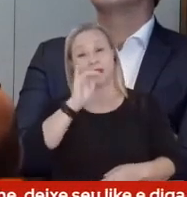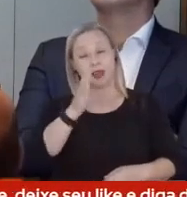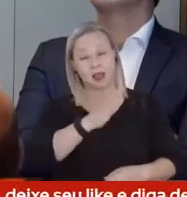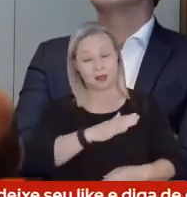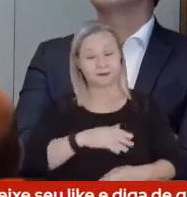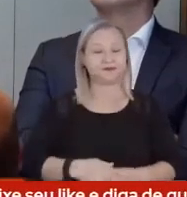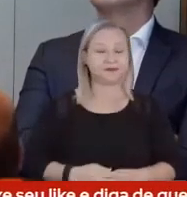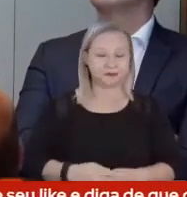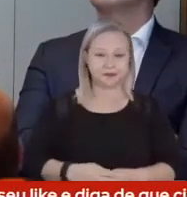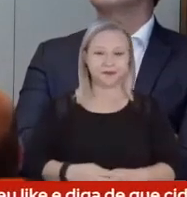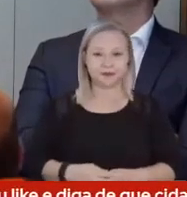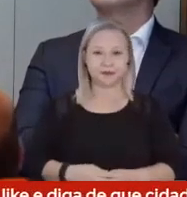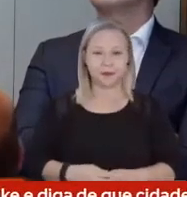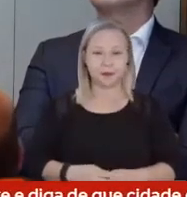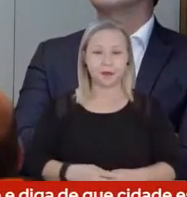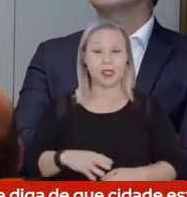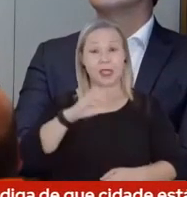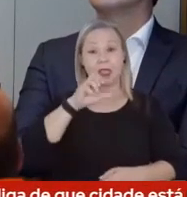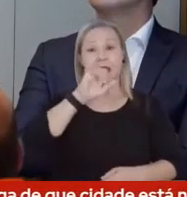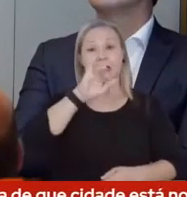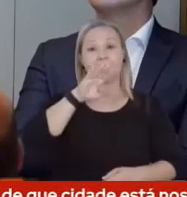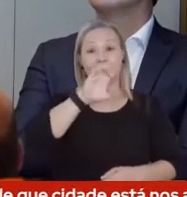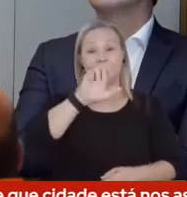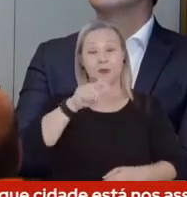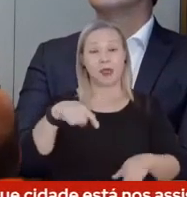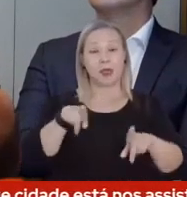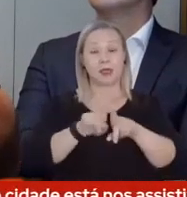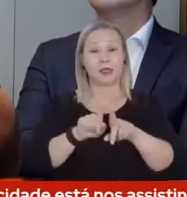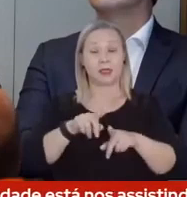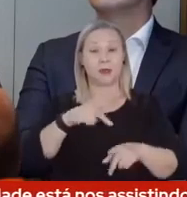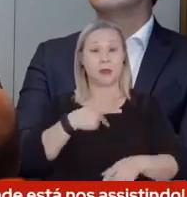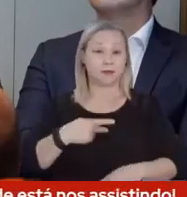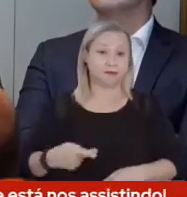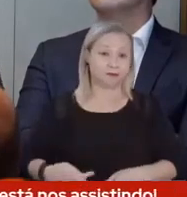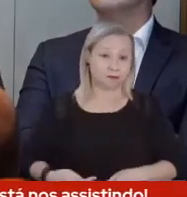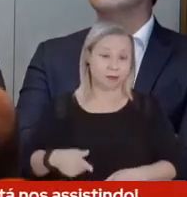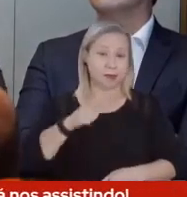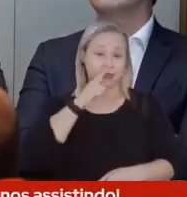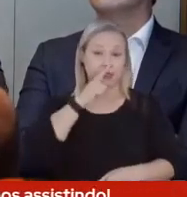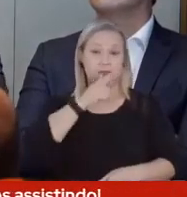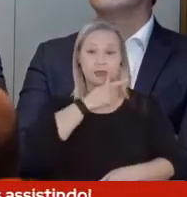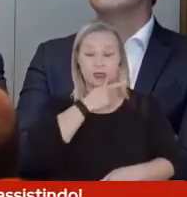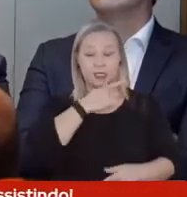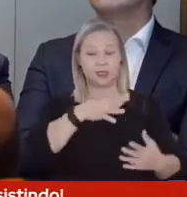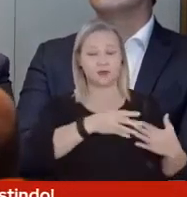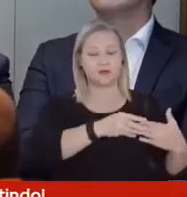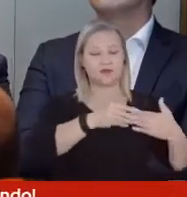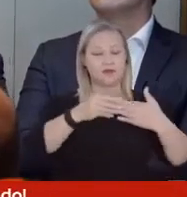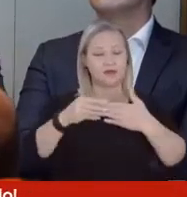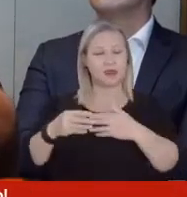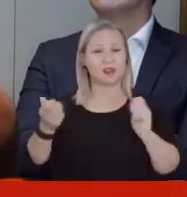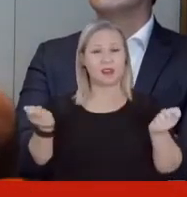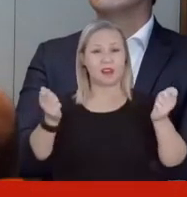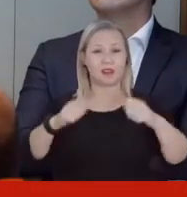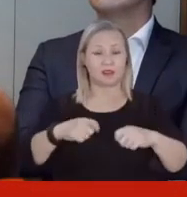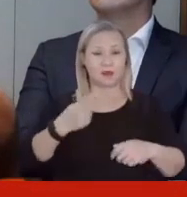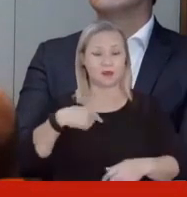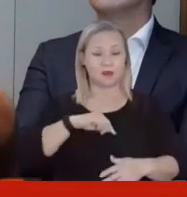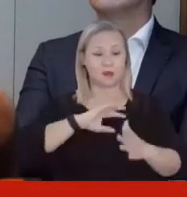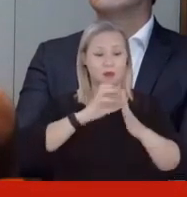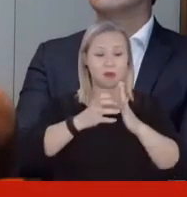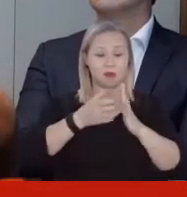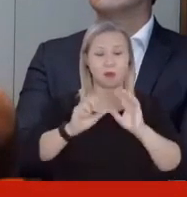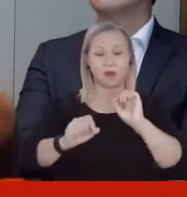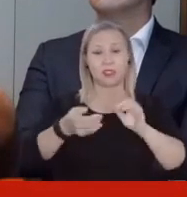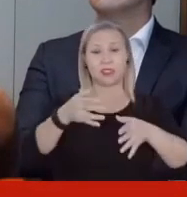tem demonstrado uma capacidade de conduzir o nosso partido que talvez muita gente duvidasse, viu,